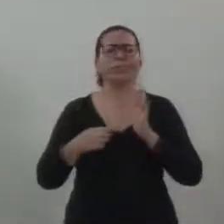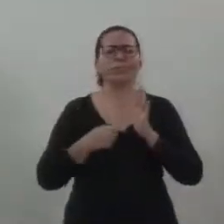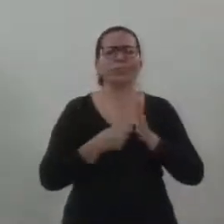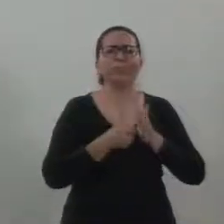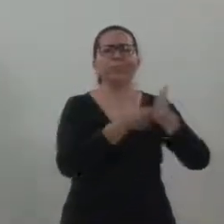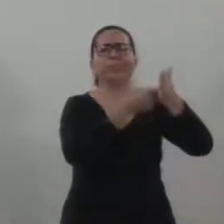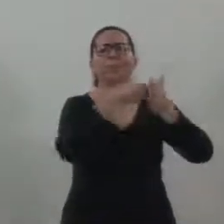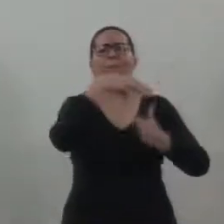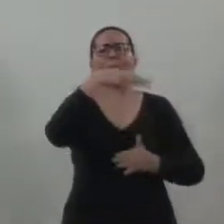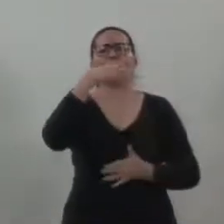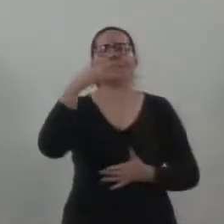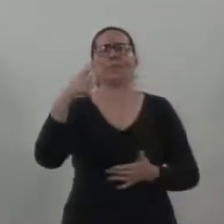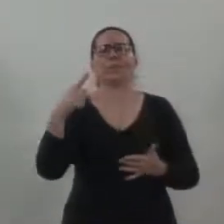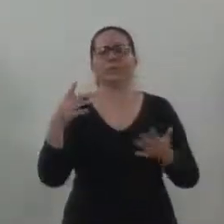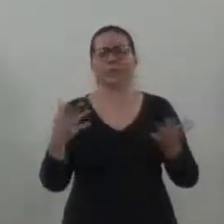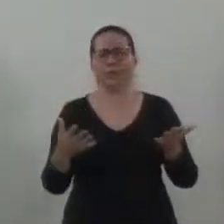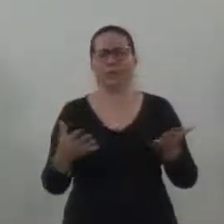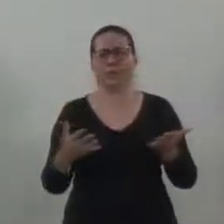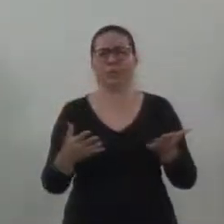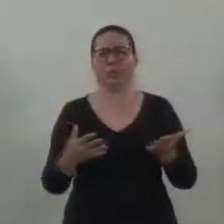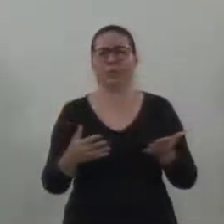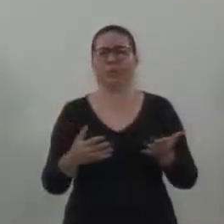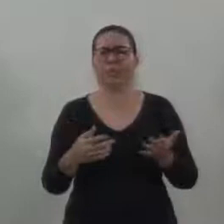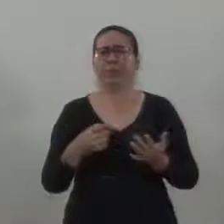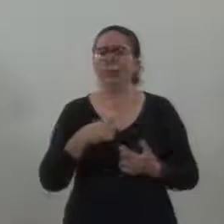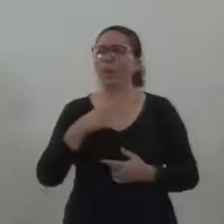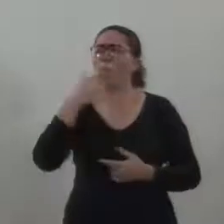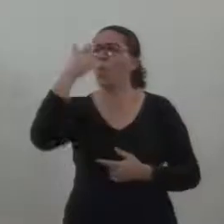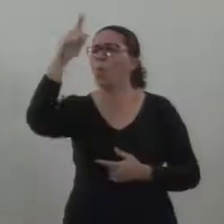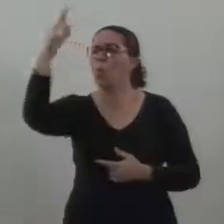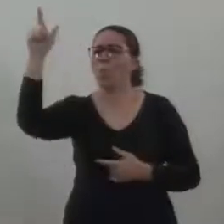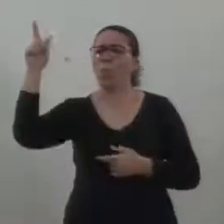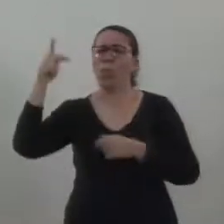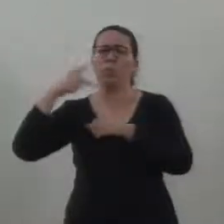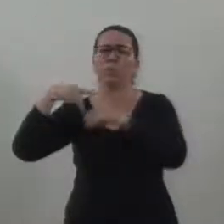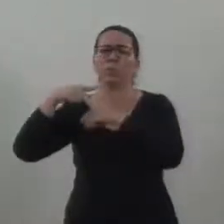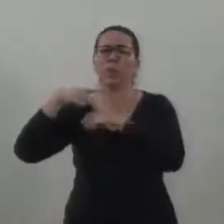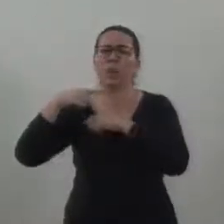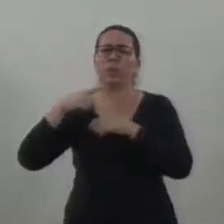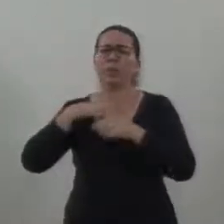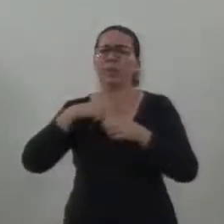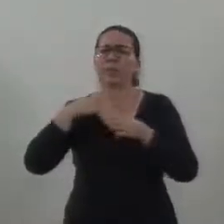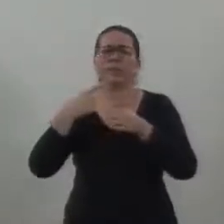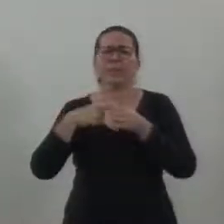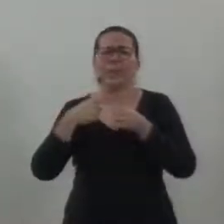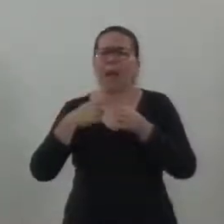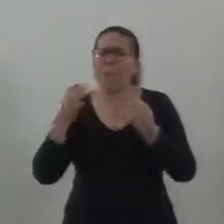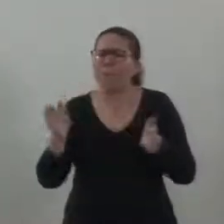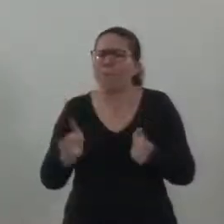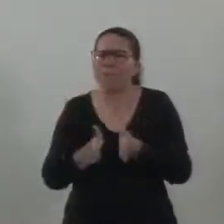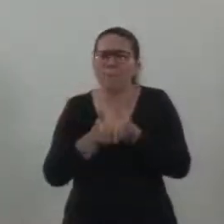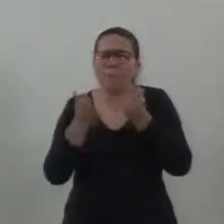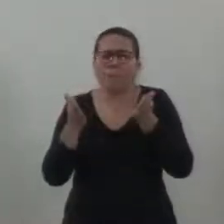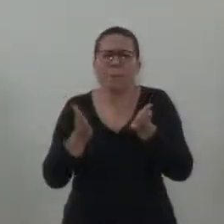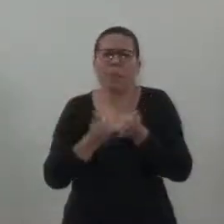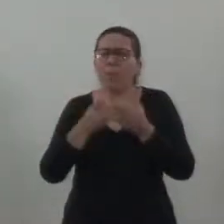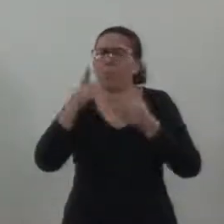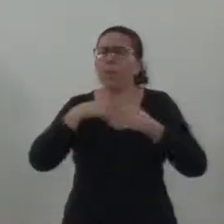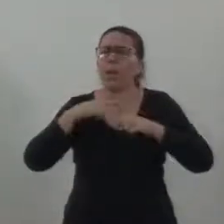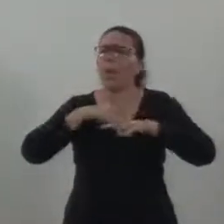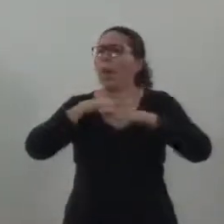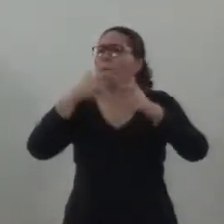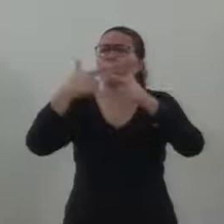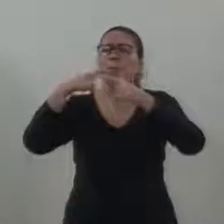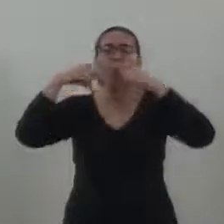para trocar a lâmpada, né? Se a gente conta isso em outros cantos do país, até em cidades muito mais pobres do que a nossa, isso é uma coisa